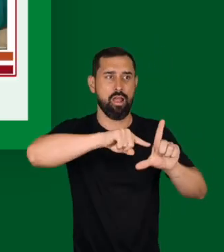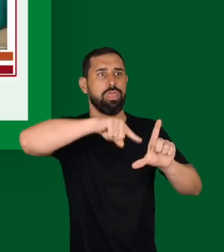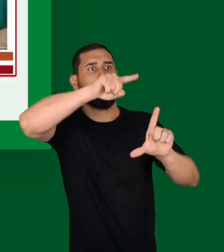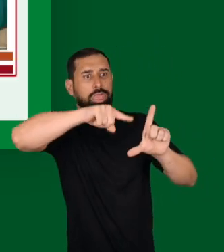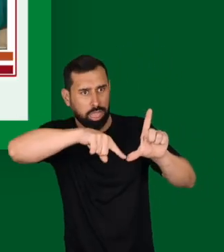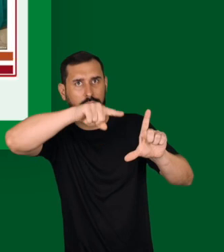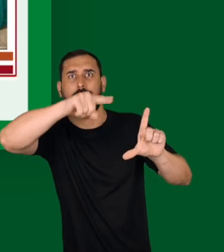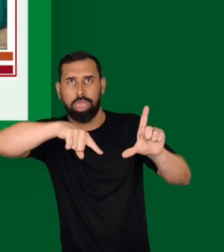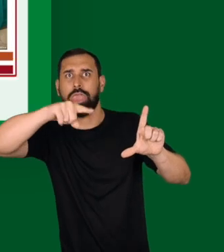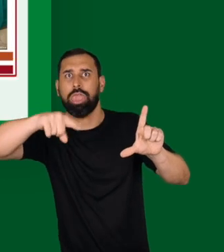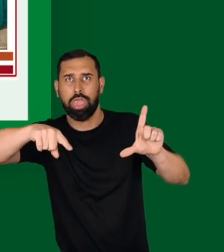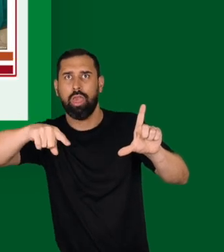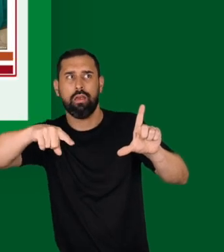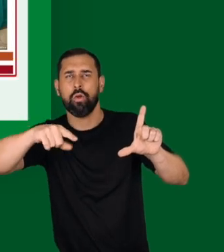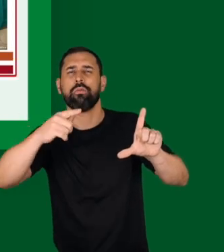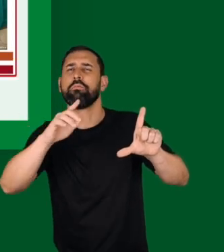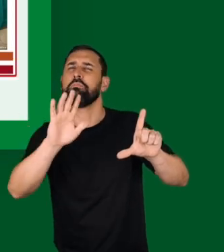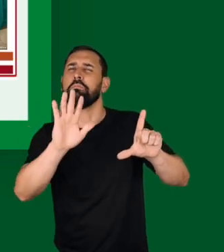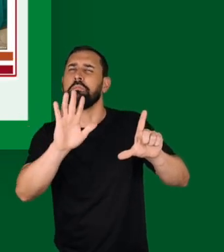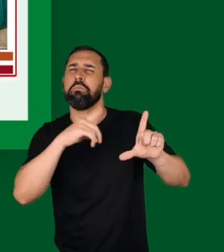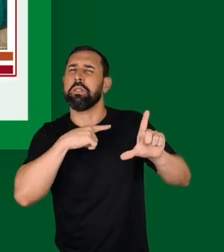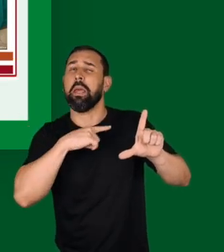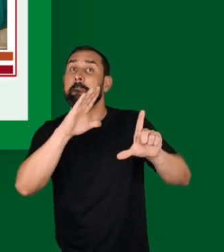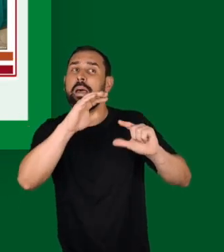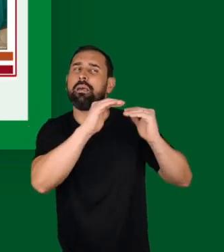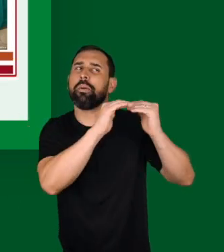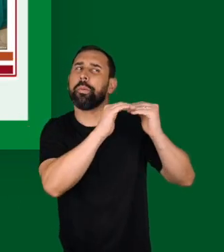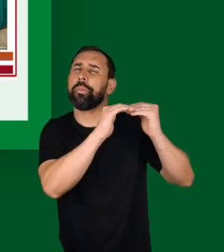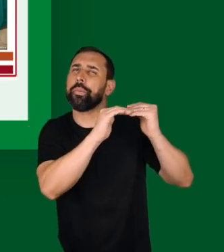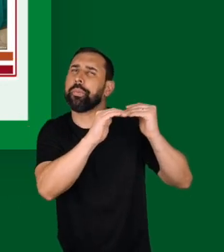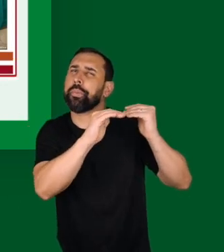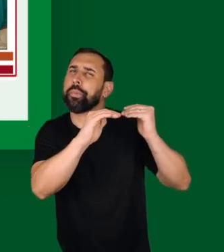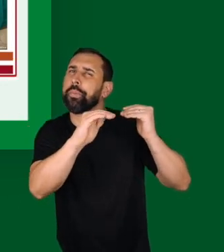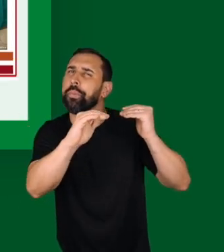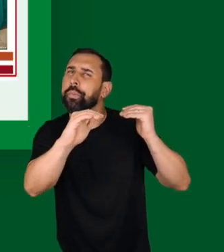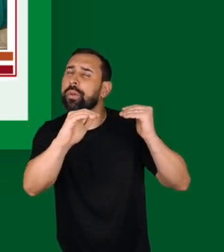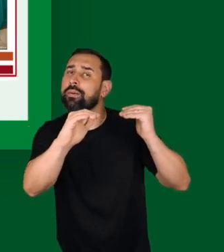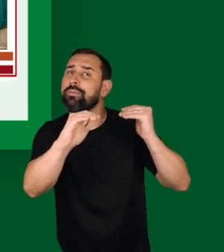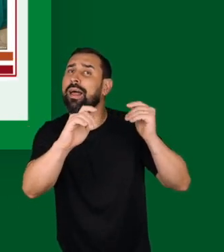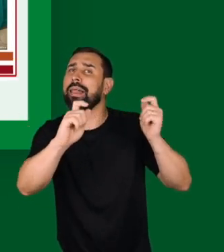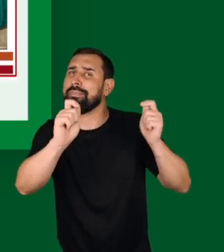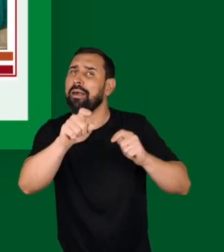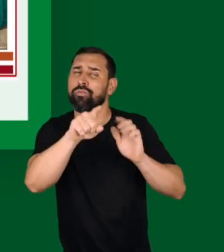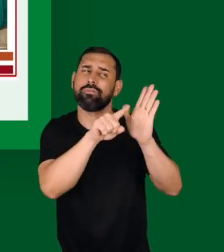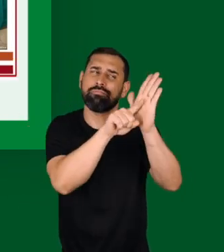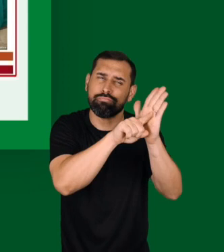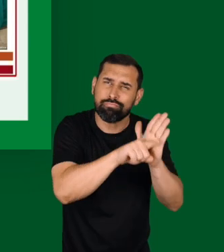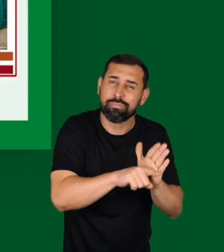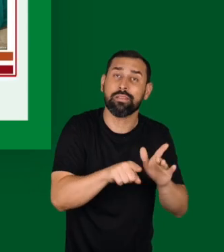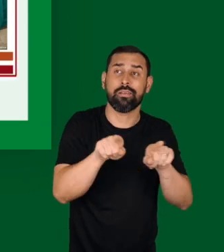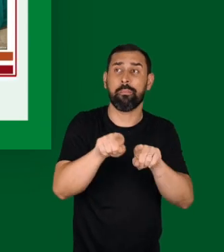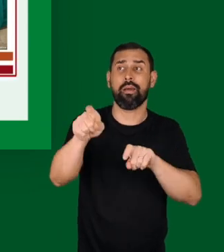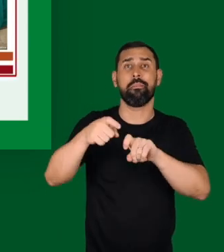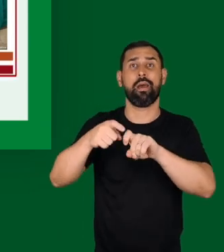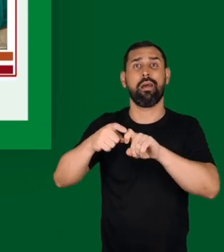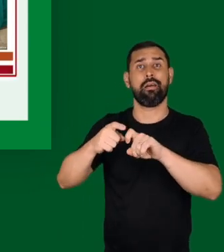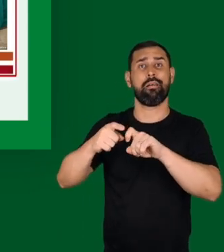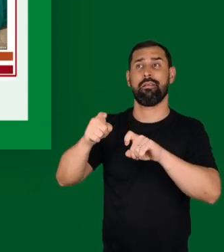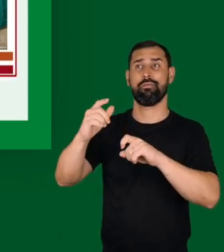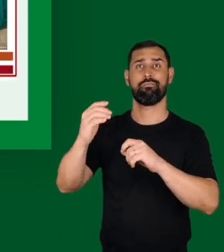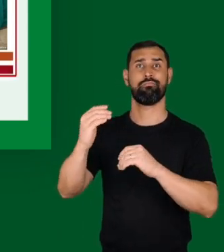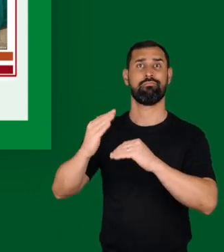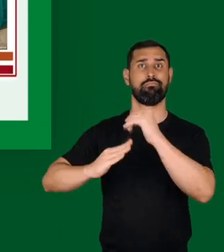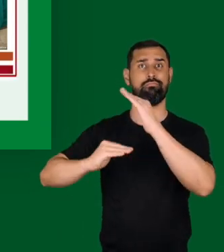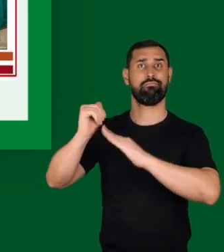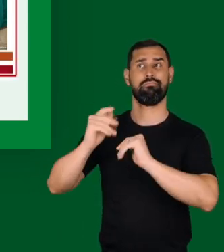ritmo, ele vai apresentar uma situação que você pode fazer um eletro-12 derivações, consultar o